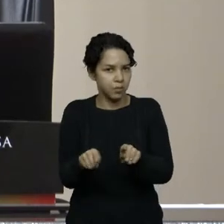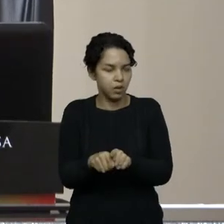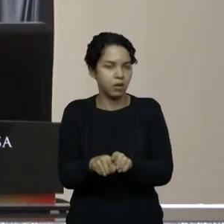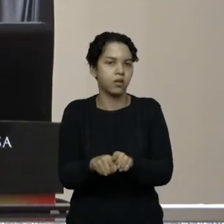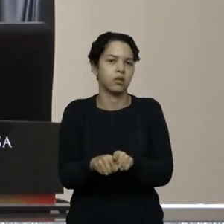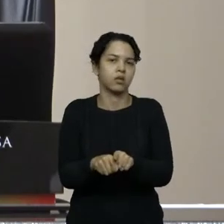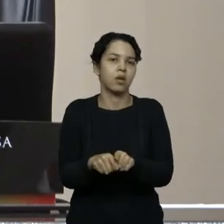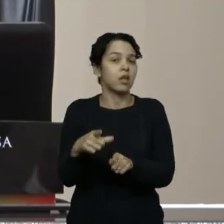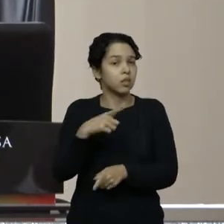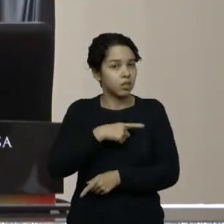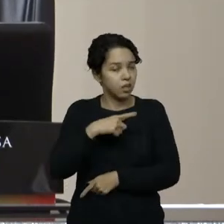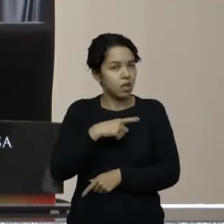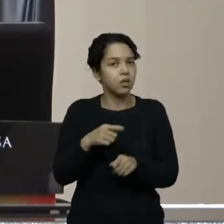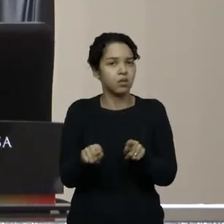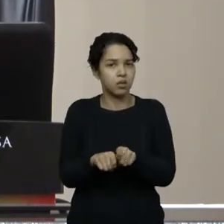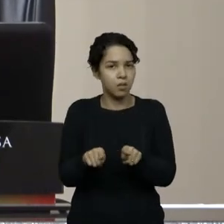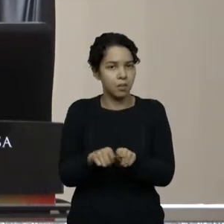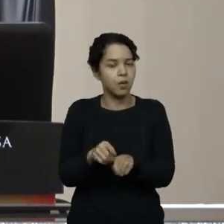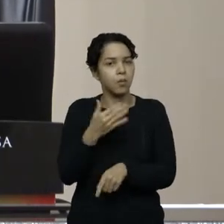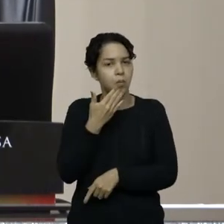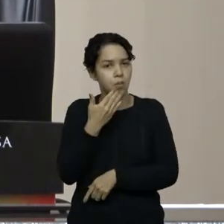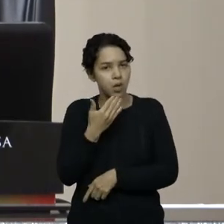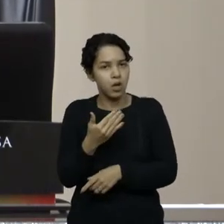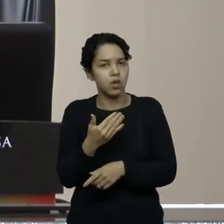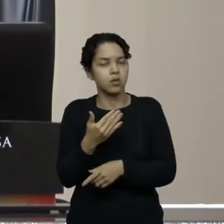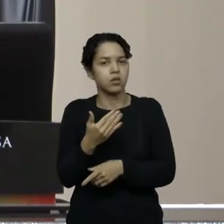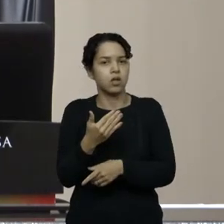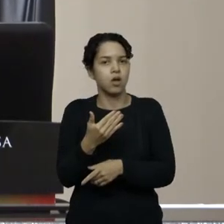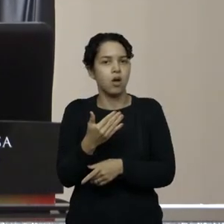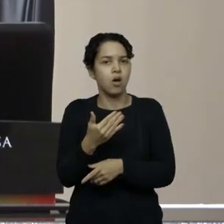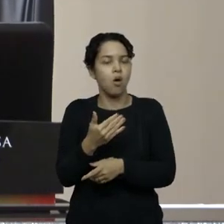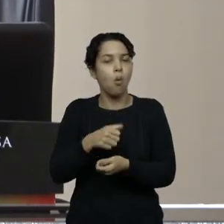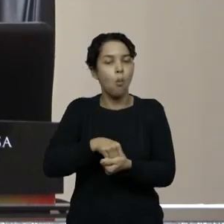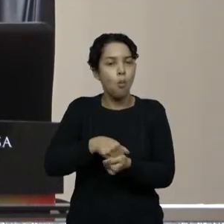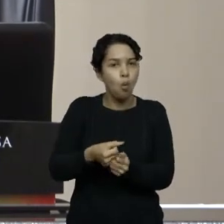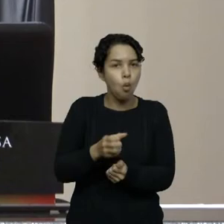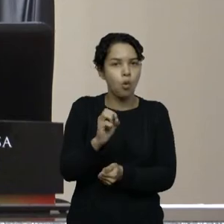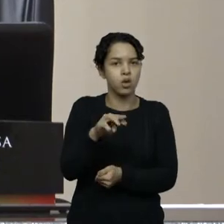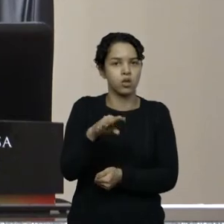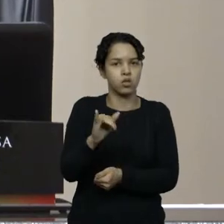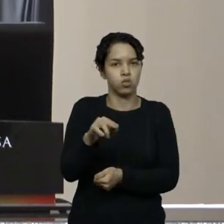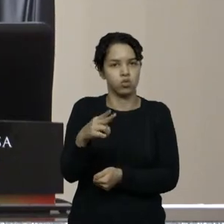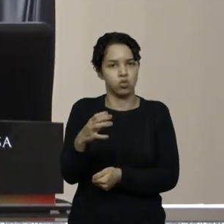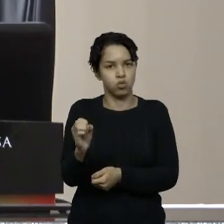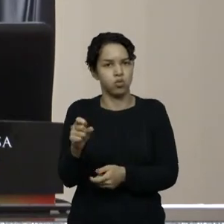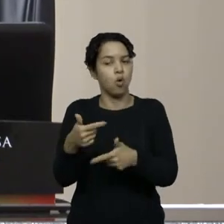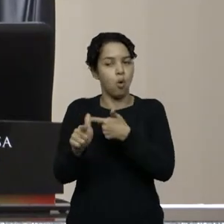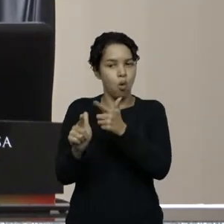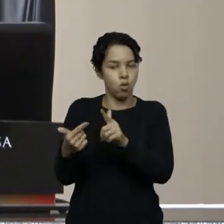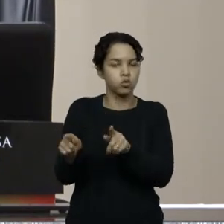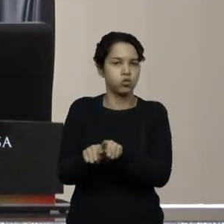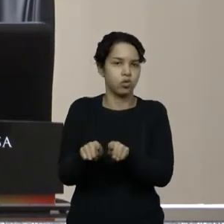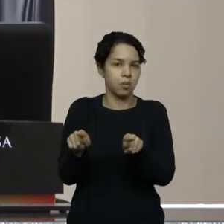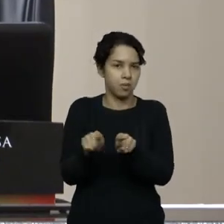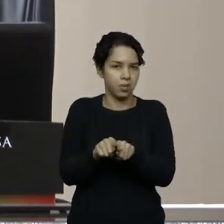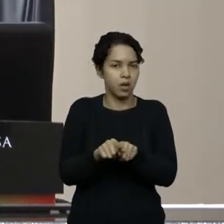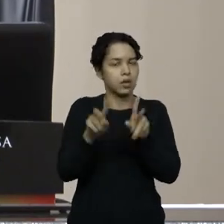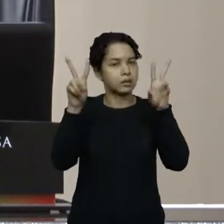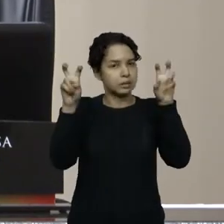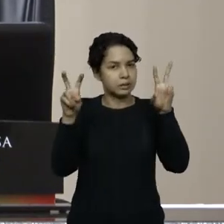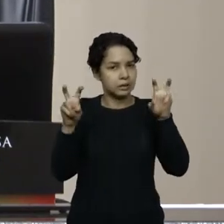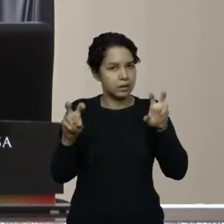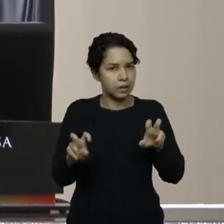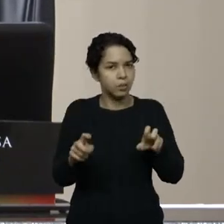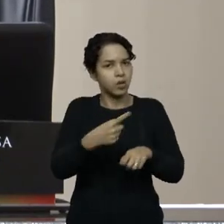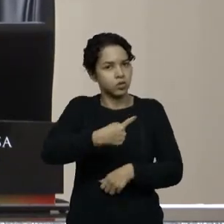um pleito dos Moinhos como a pleito e outras questões fomos